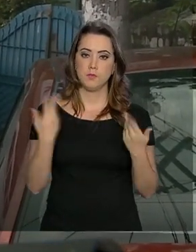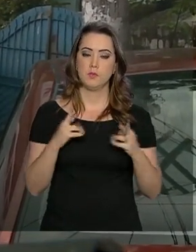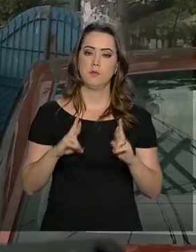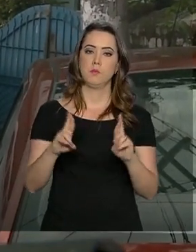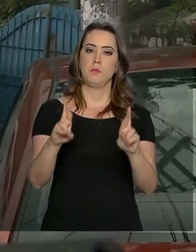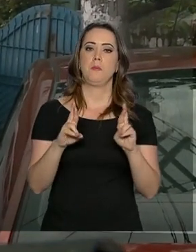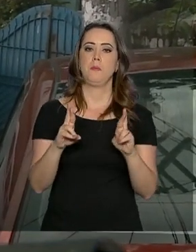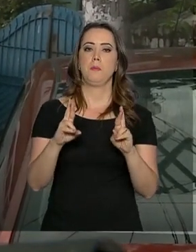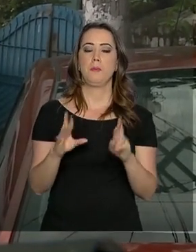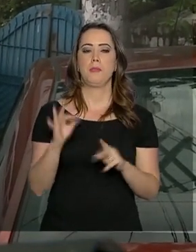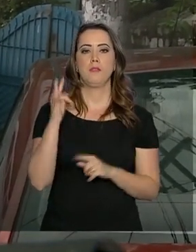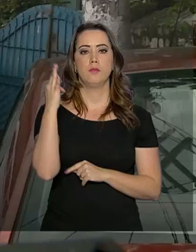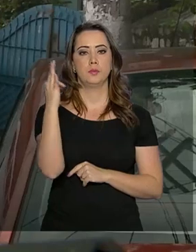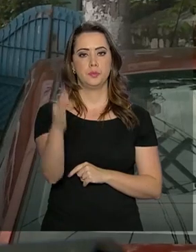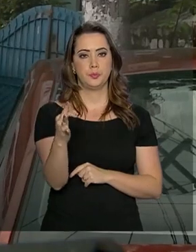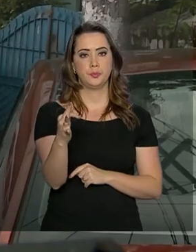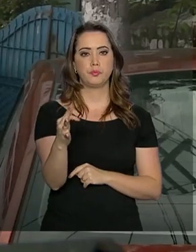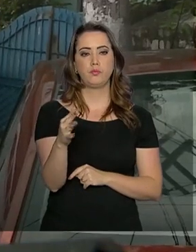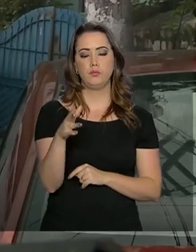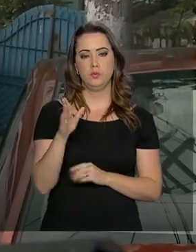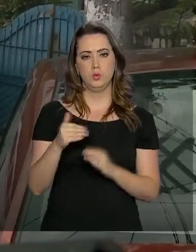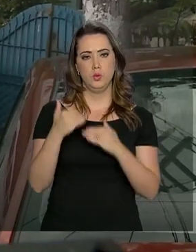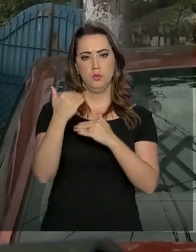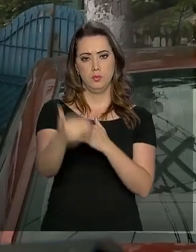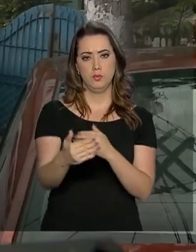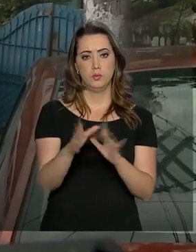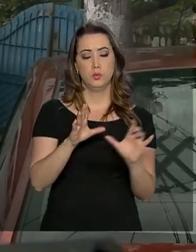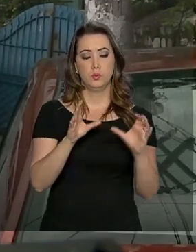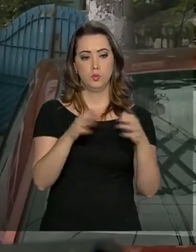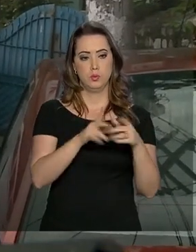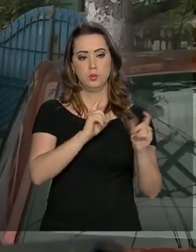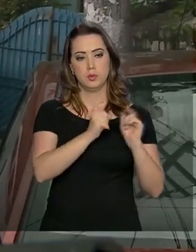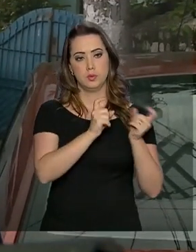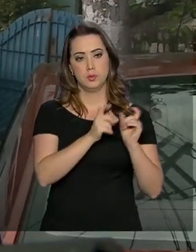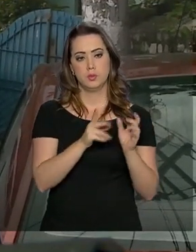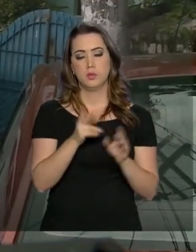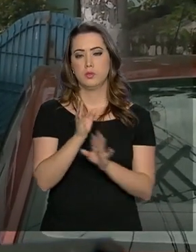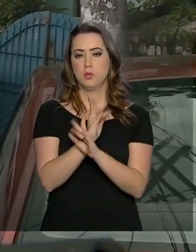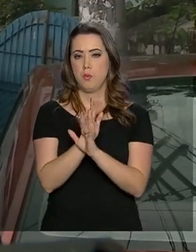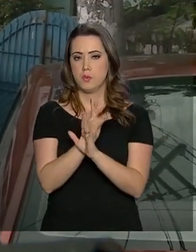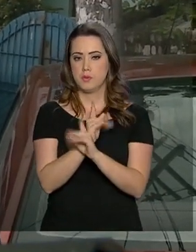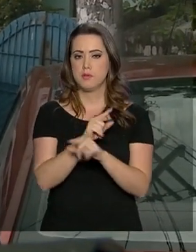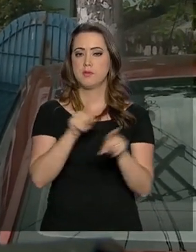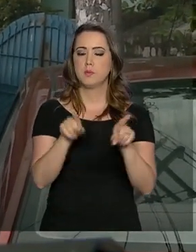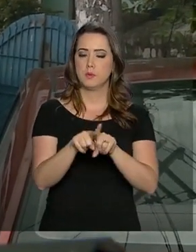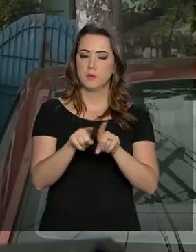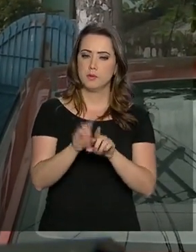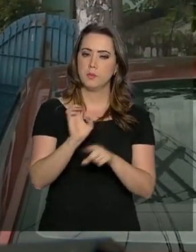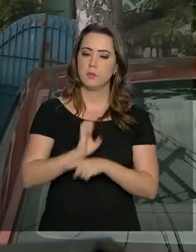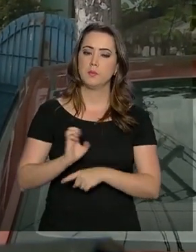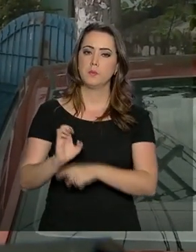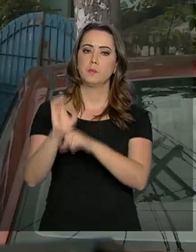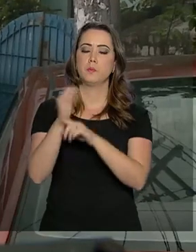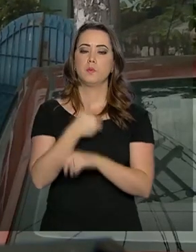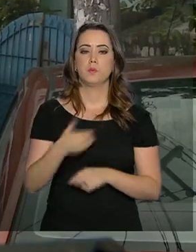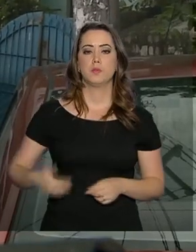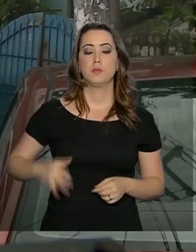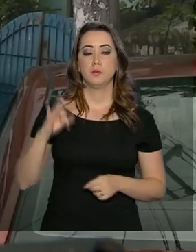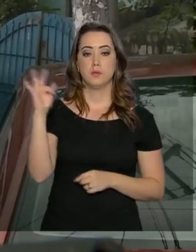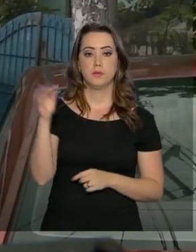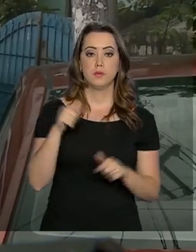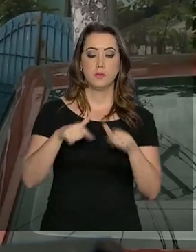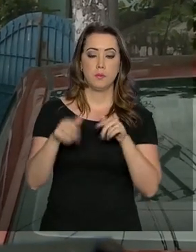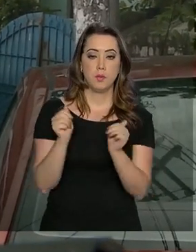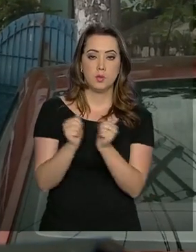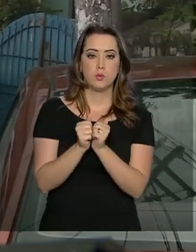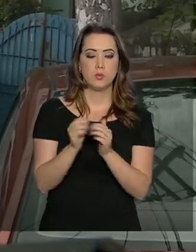espera a próxima parte, que é dos gestores públicos, principalmente municipais, mas também estaduais e a União, fazer a parte